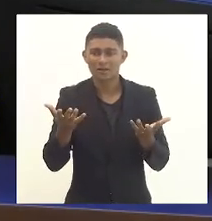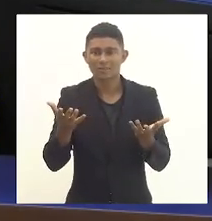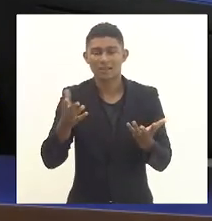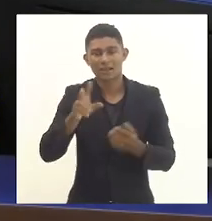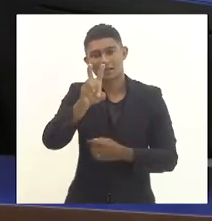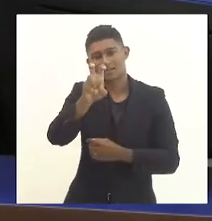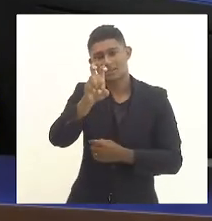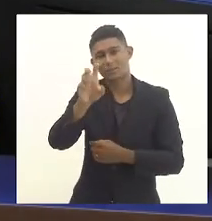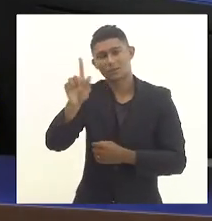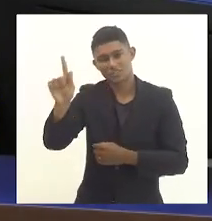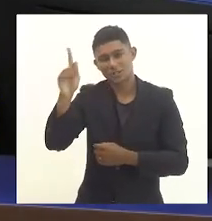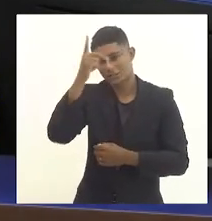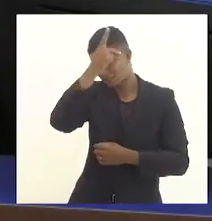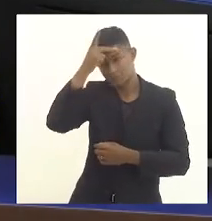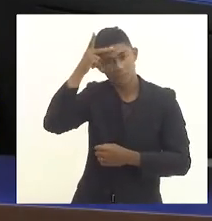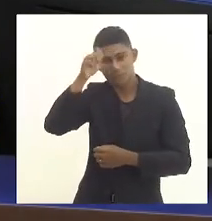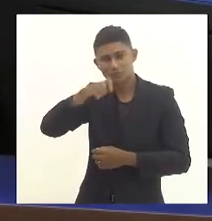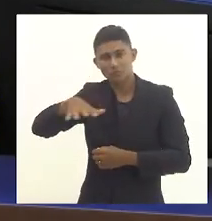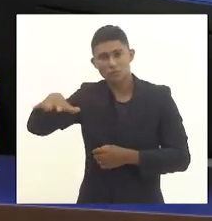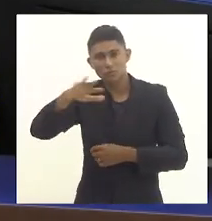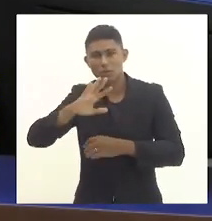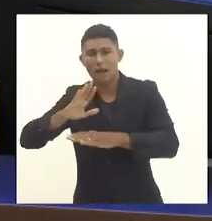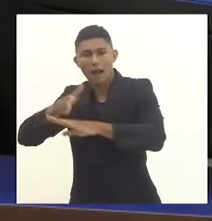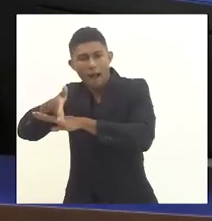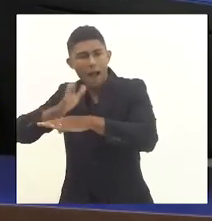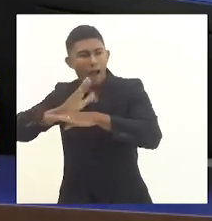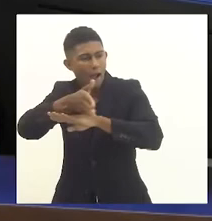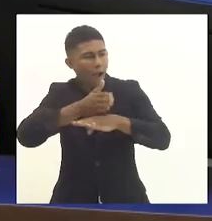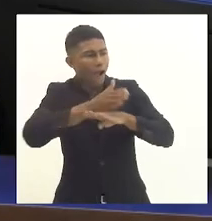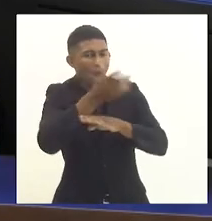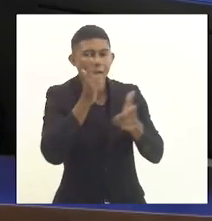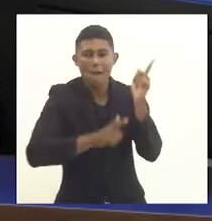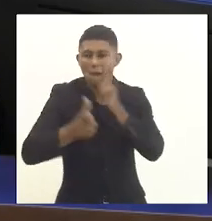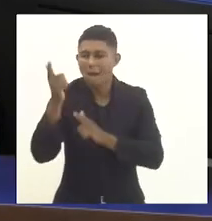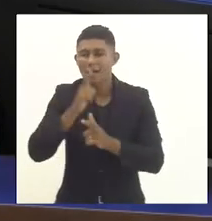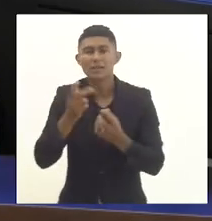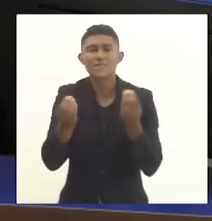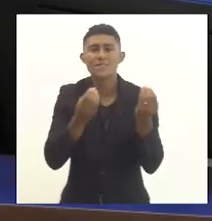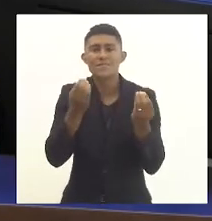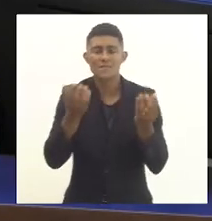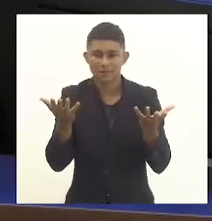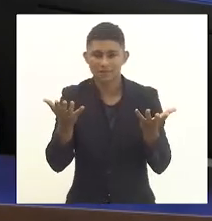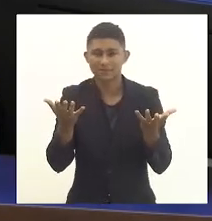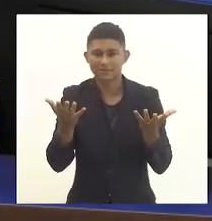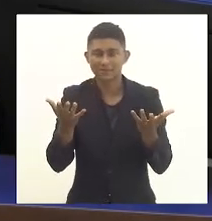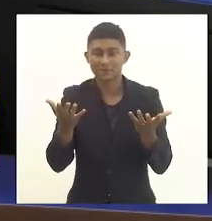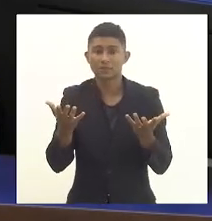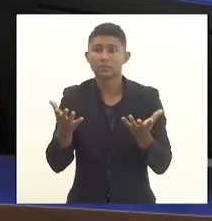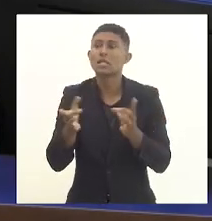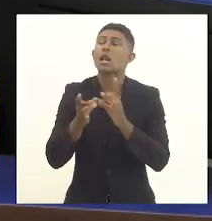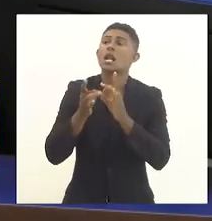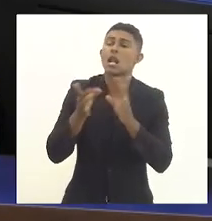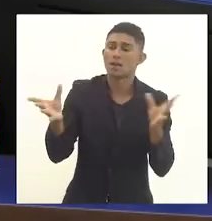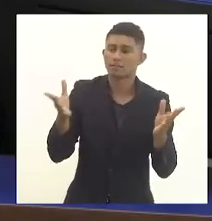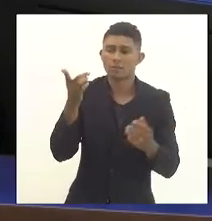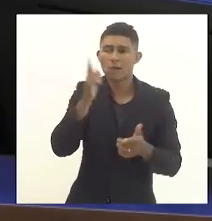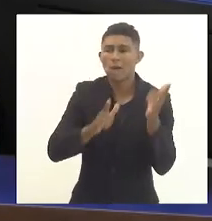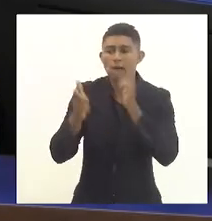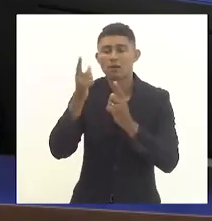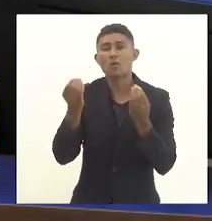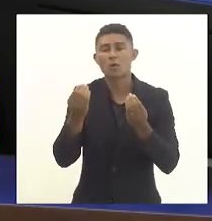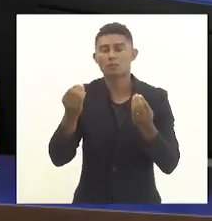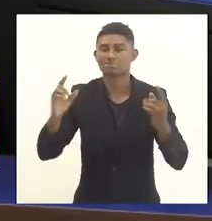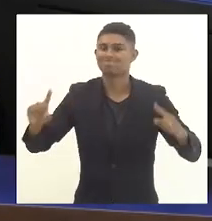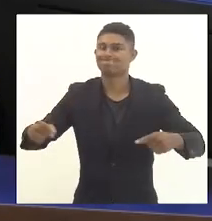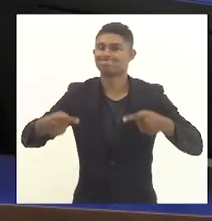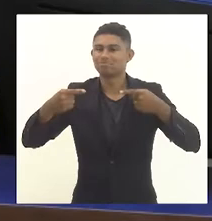5G às pessoas, às cidades e às empresas no Brasil. E aí, diante desse desafio,